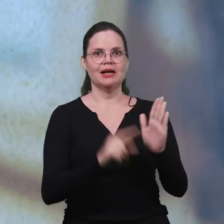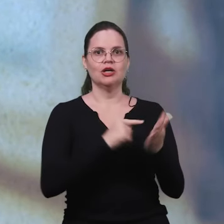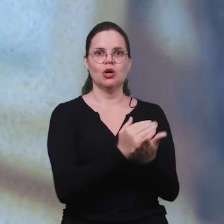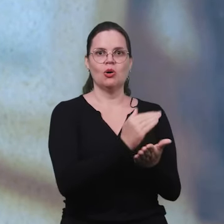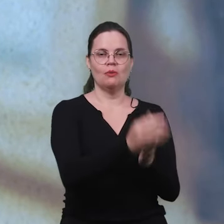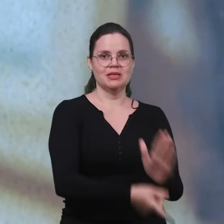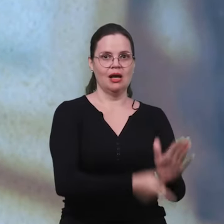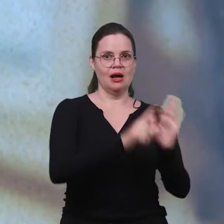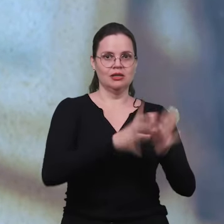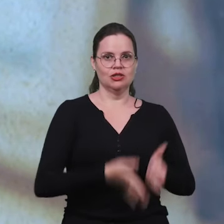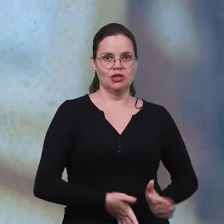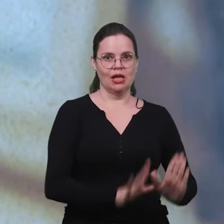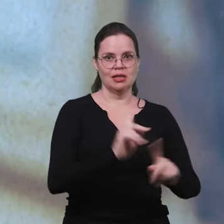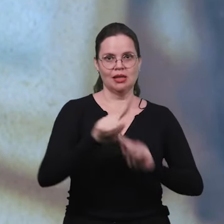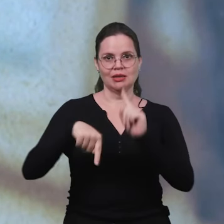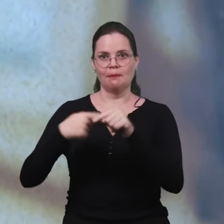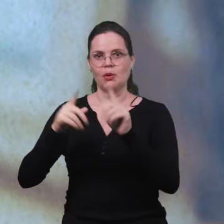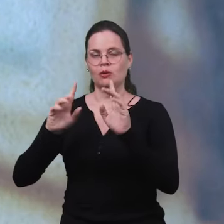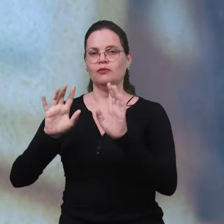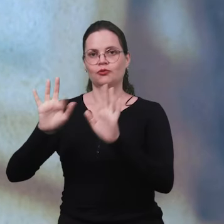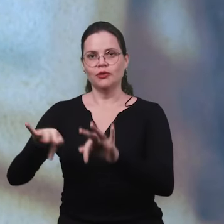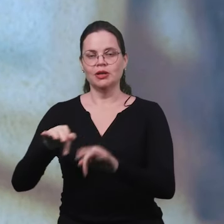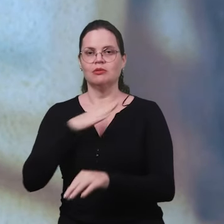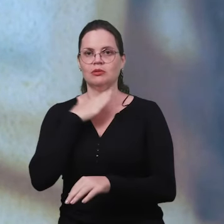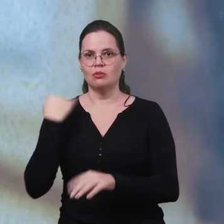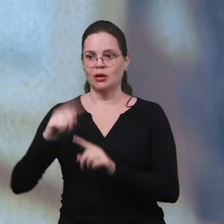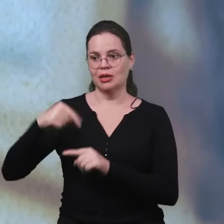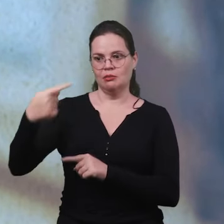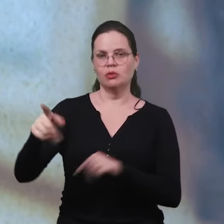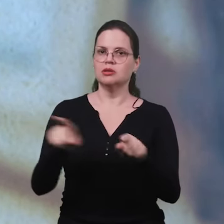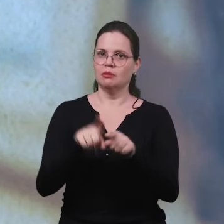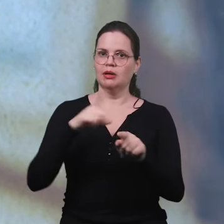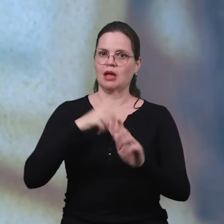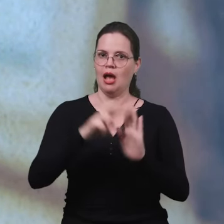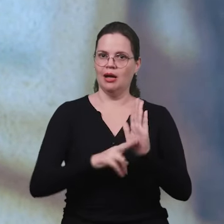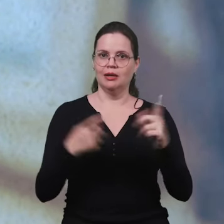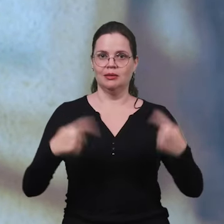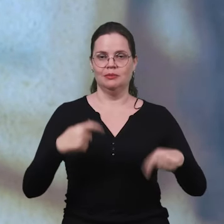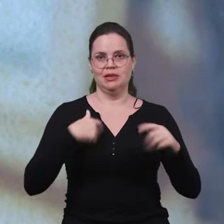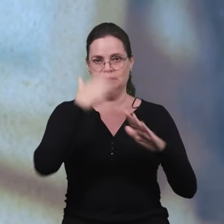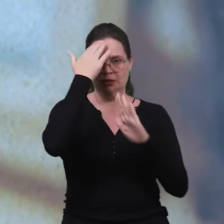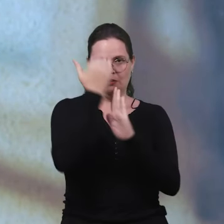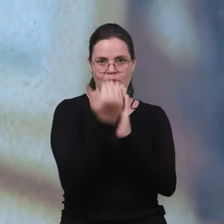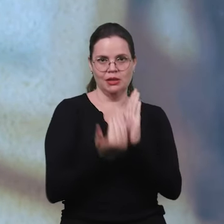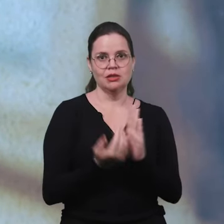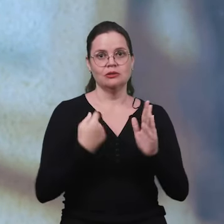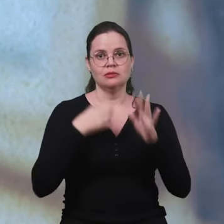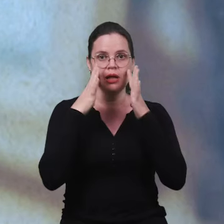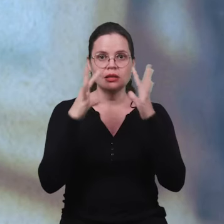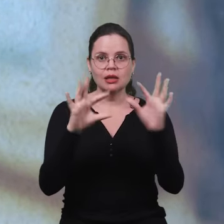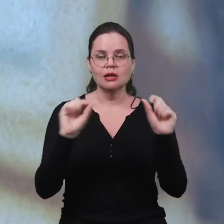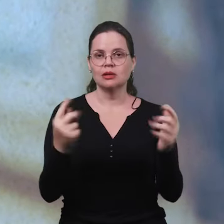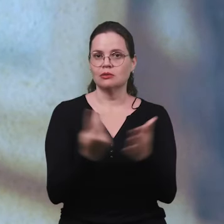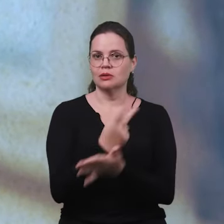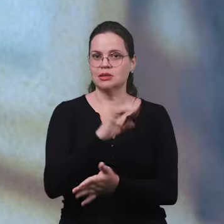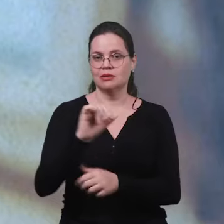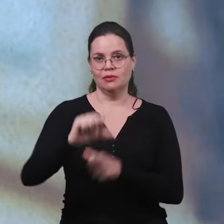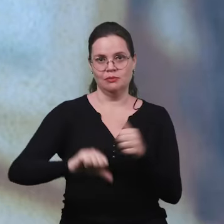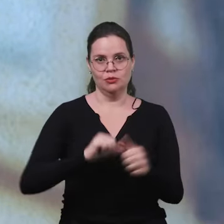nascimento até após o falecimento. Então, a gente precisa ficar muito atento a tudo que está para acontecer, para mudar. E nós vamos ter